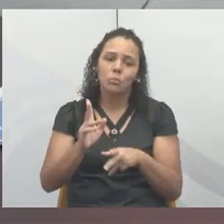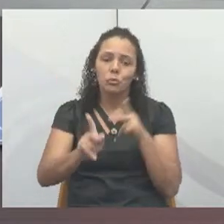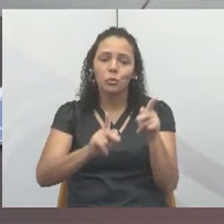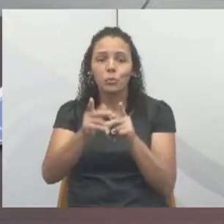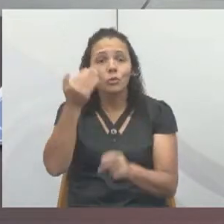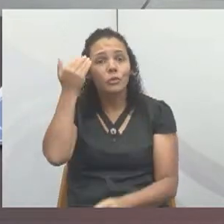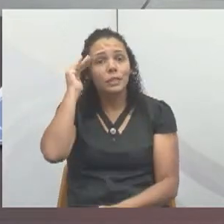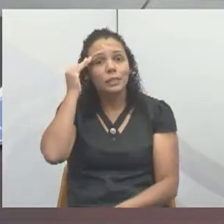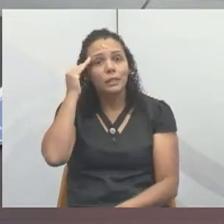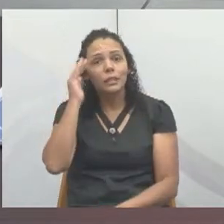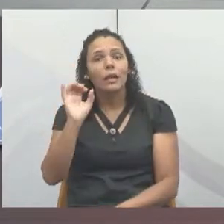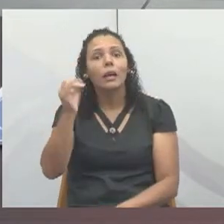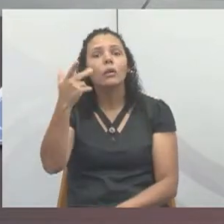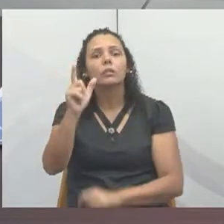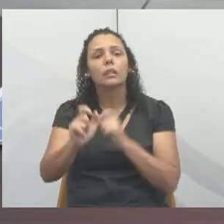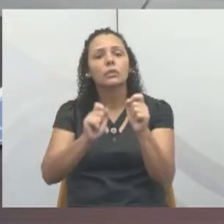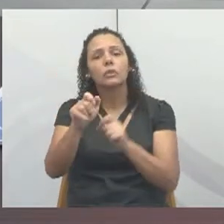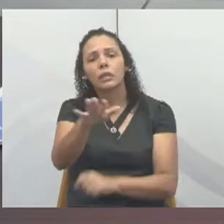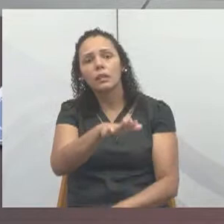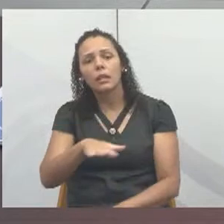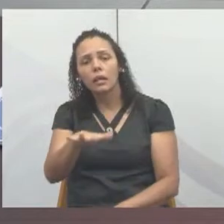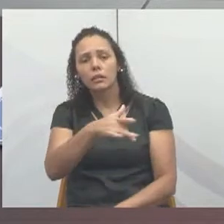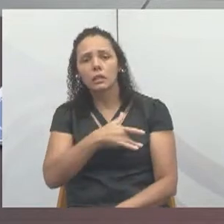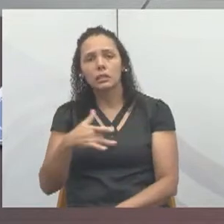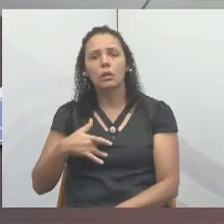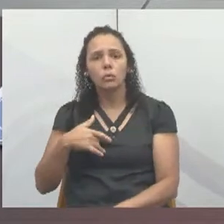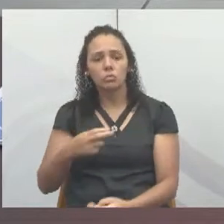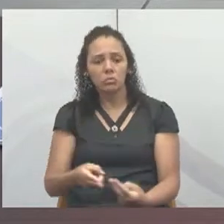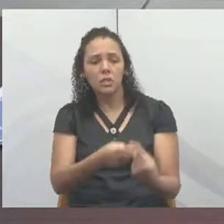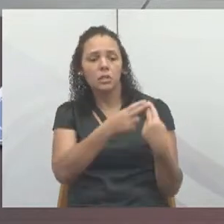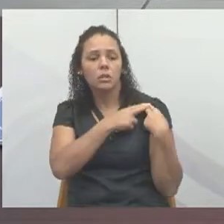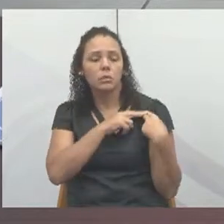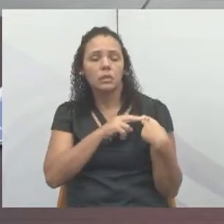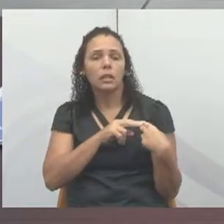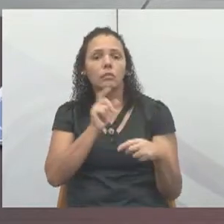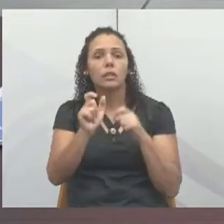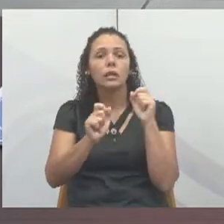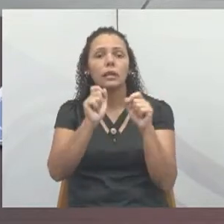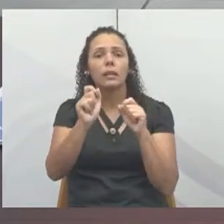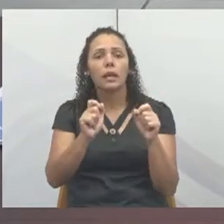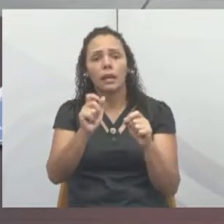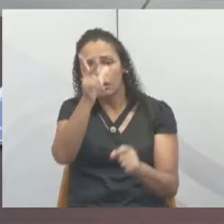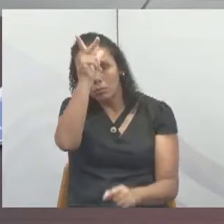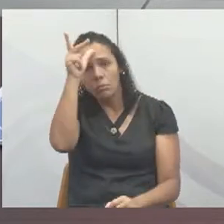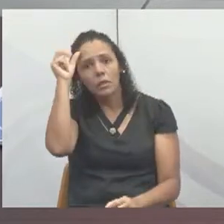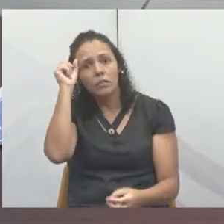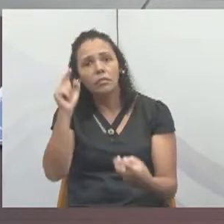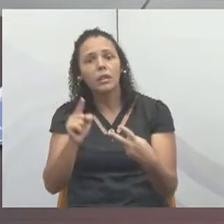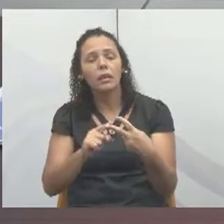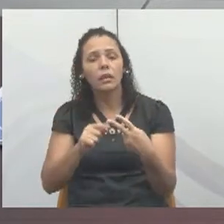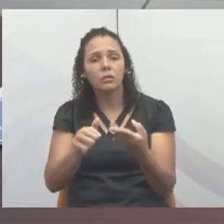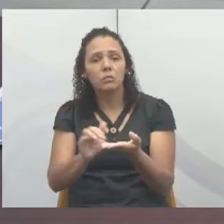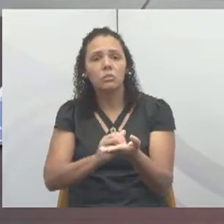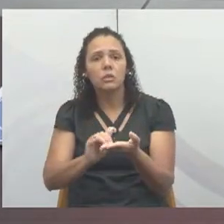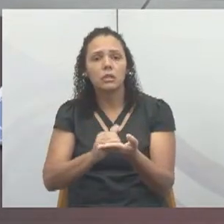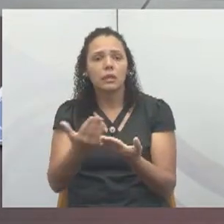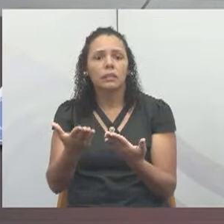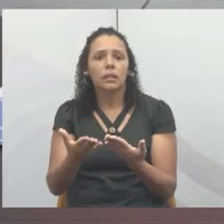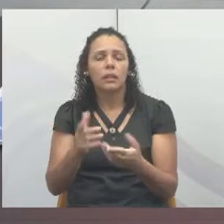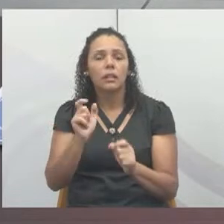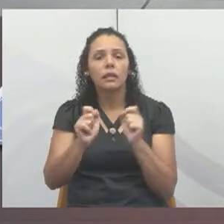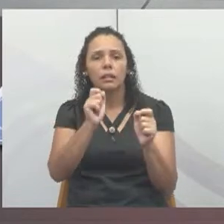na área da saúde. É responsabilidade da secretária, é responsabilidade do prefeito. De quem é essa responsabilidade de antecipar